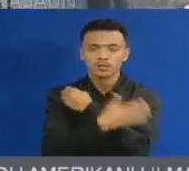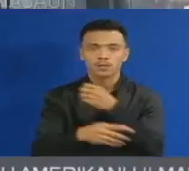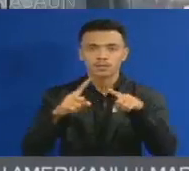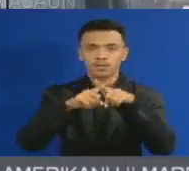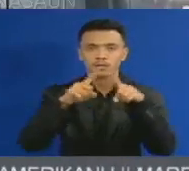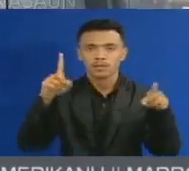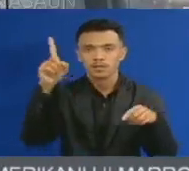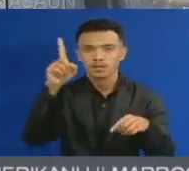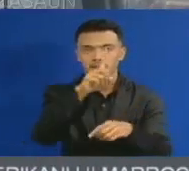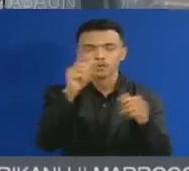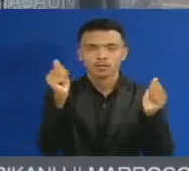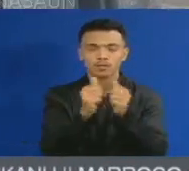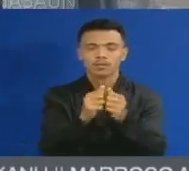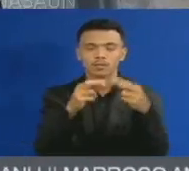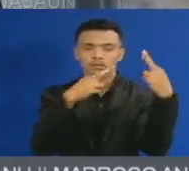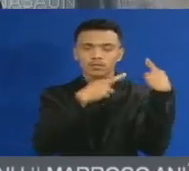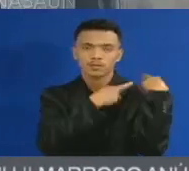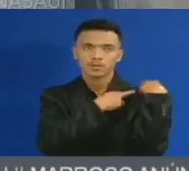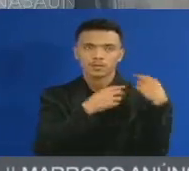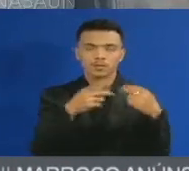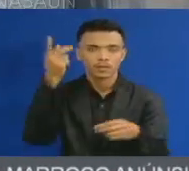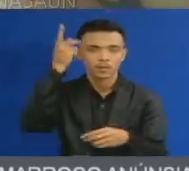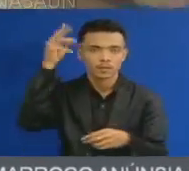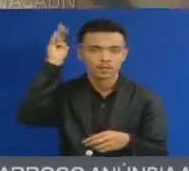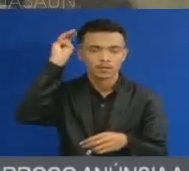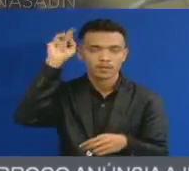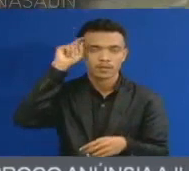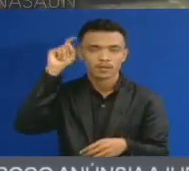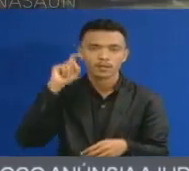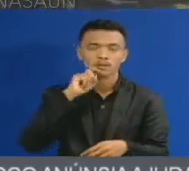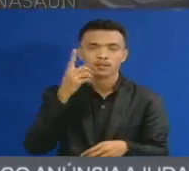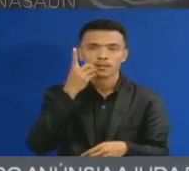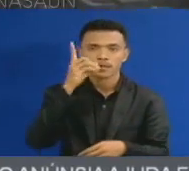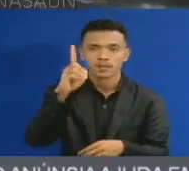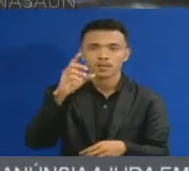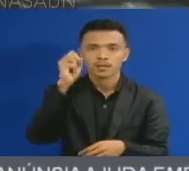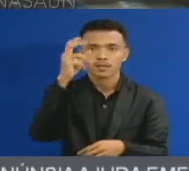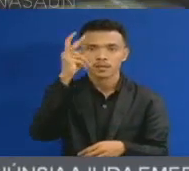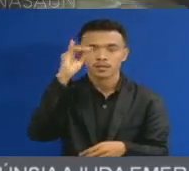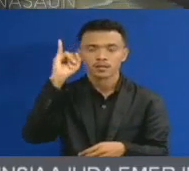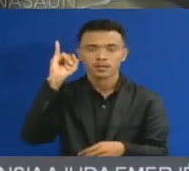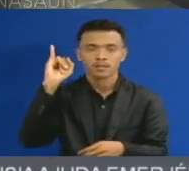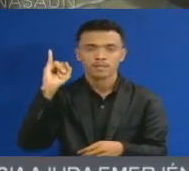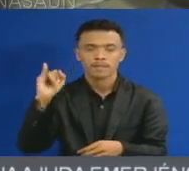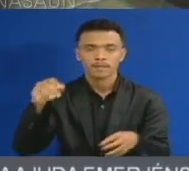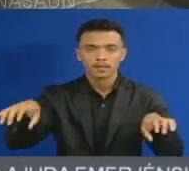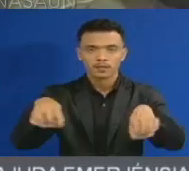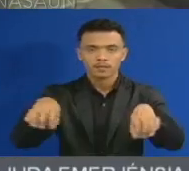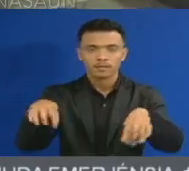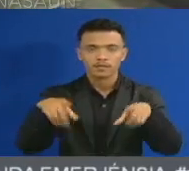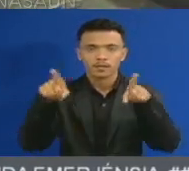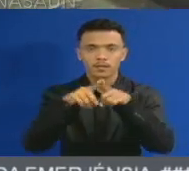nia competência. Foi na laje primeiro-ministro Cairala Sanana Guzmão declara, SNI ca SNI, nia serviço